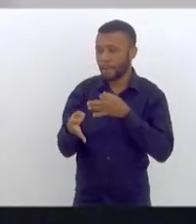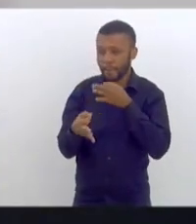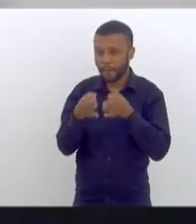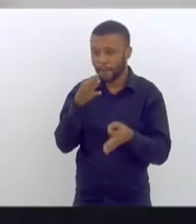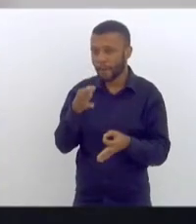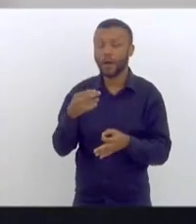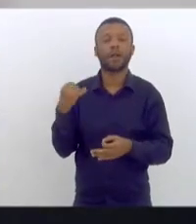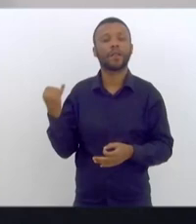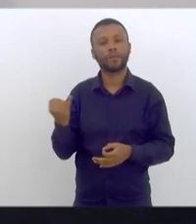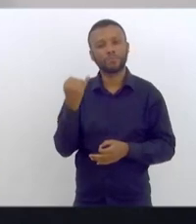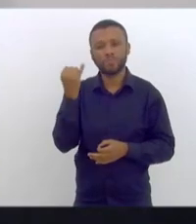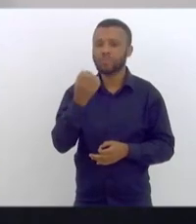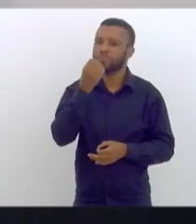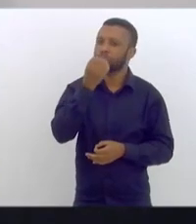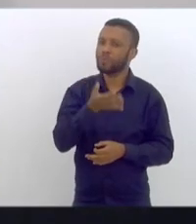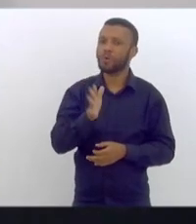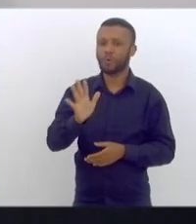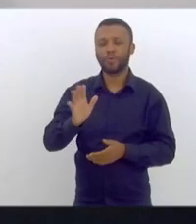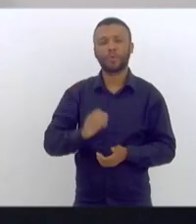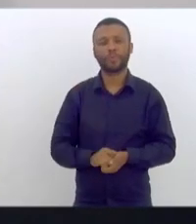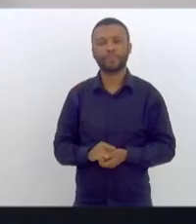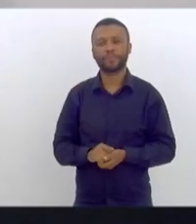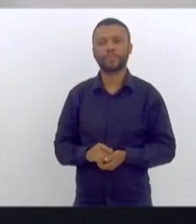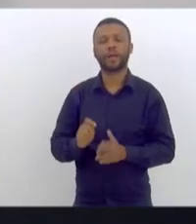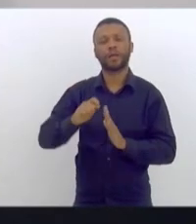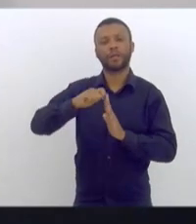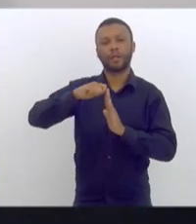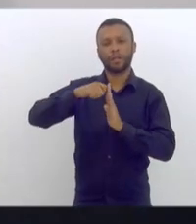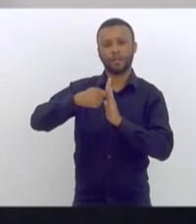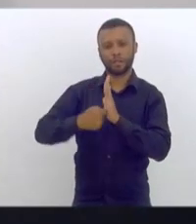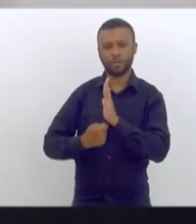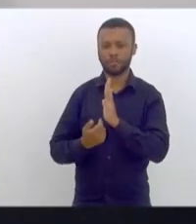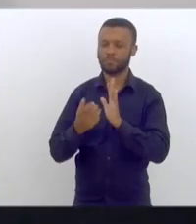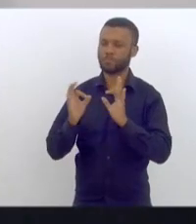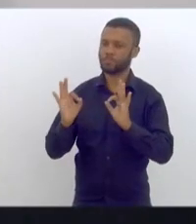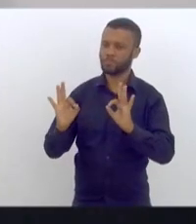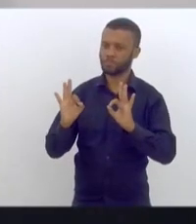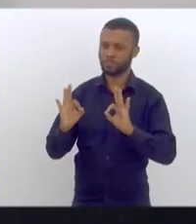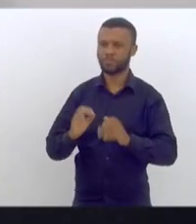extremamente positiva a redação do deputado valdec